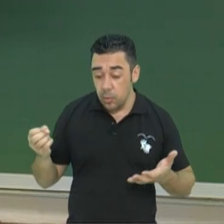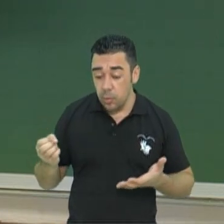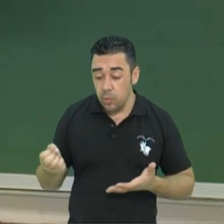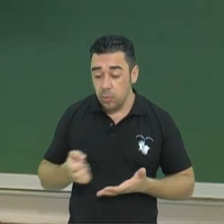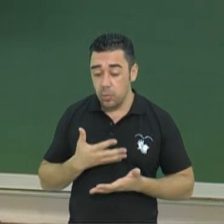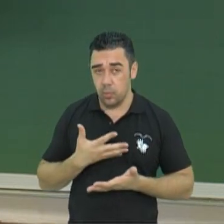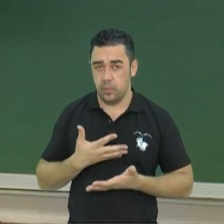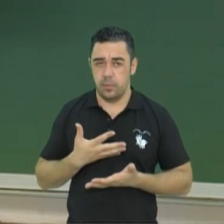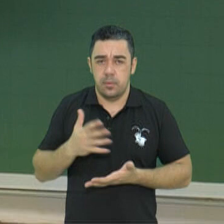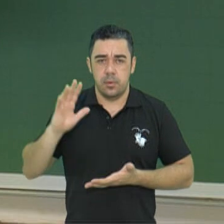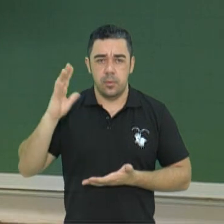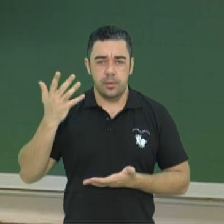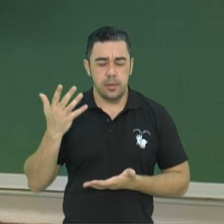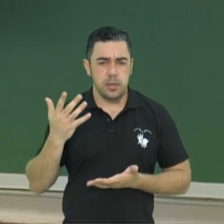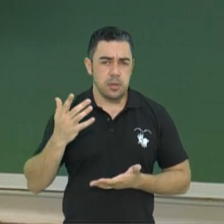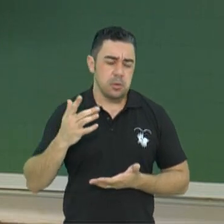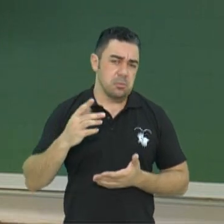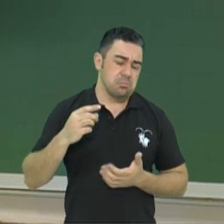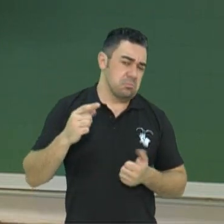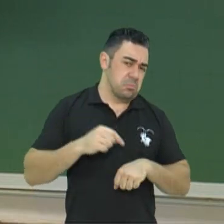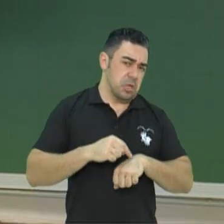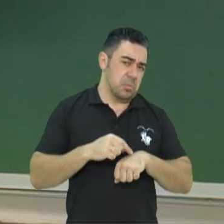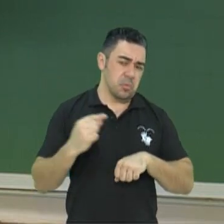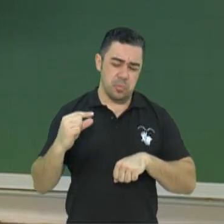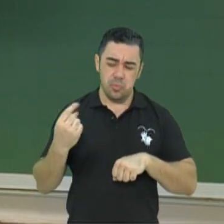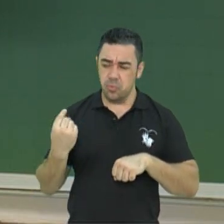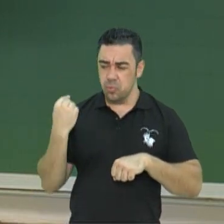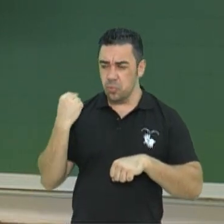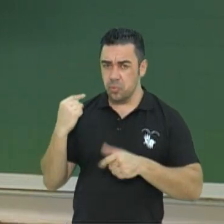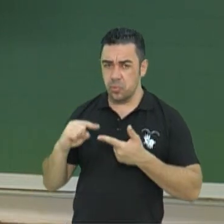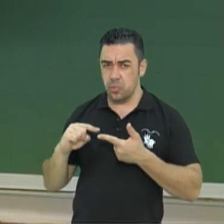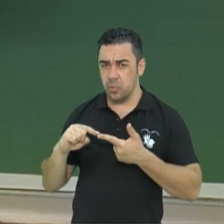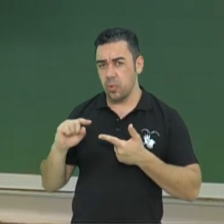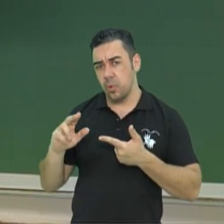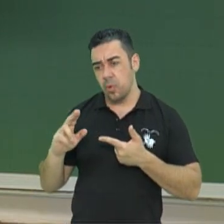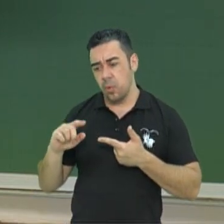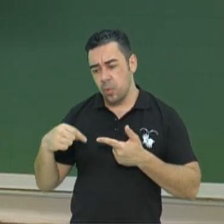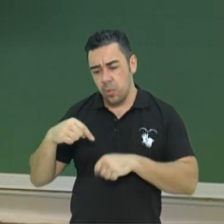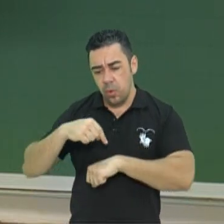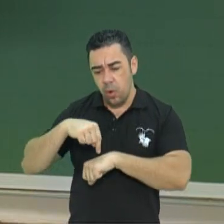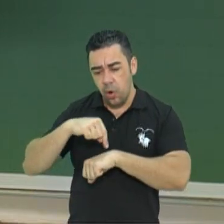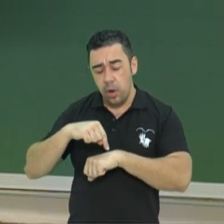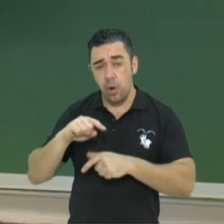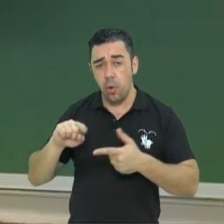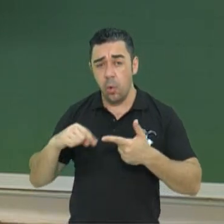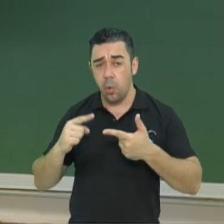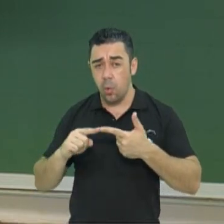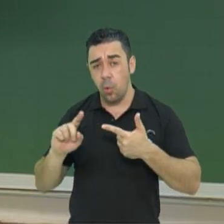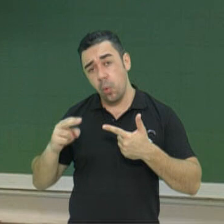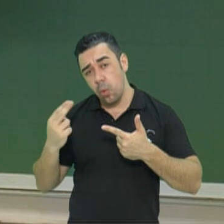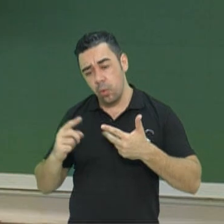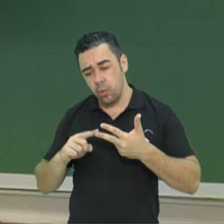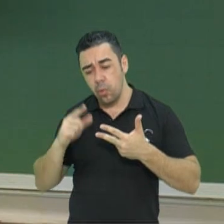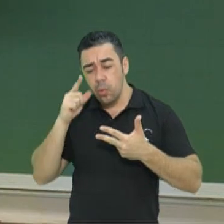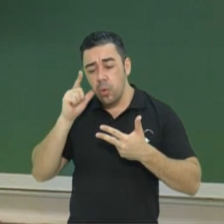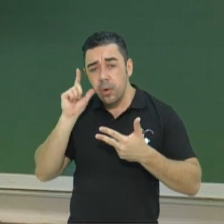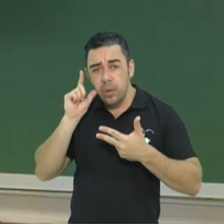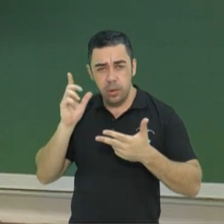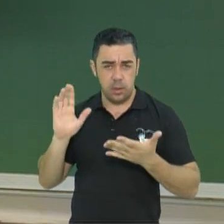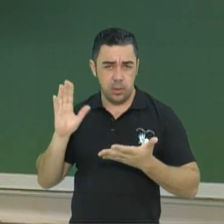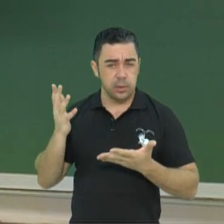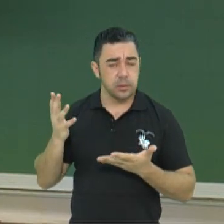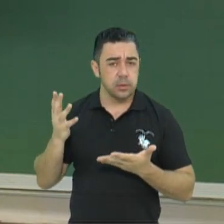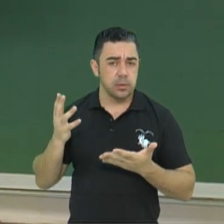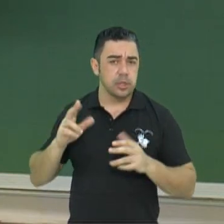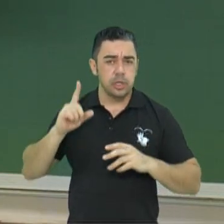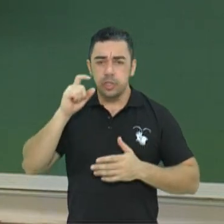que ocorreu há poucos minutos, há poucas horas ou ainda no dia anterior. Geralmente, é muito difícil